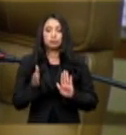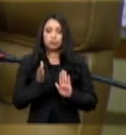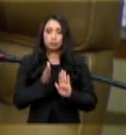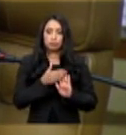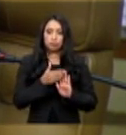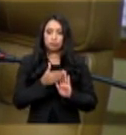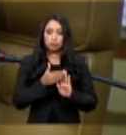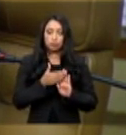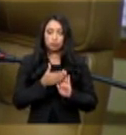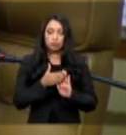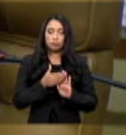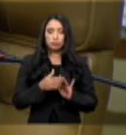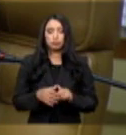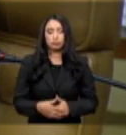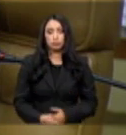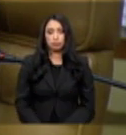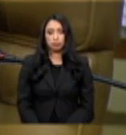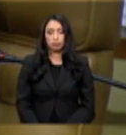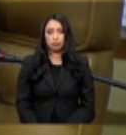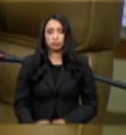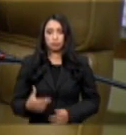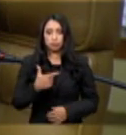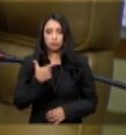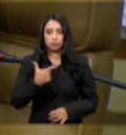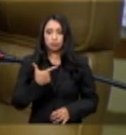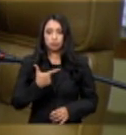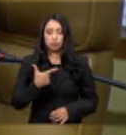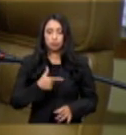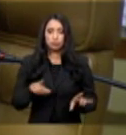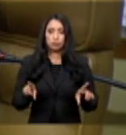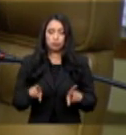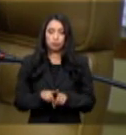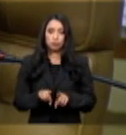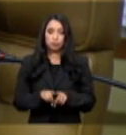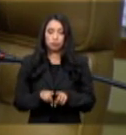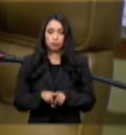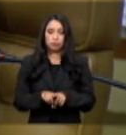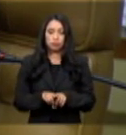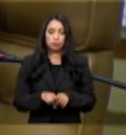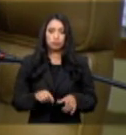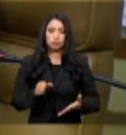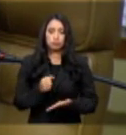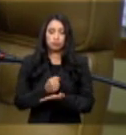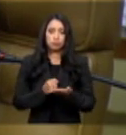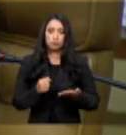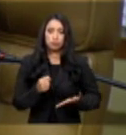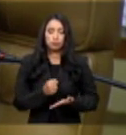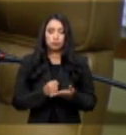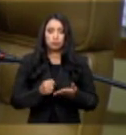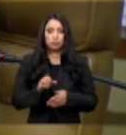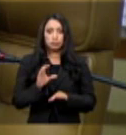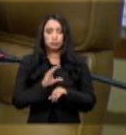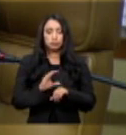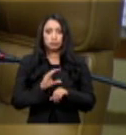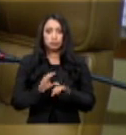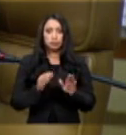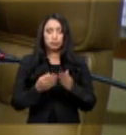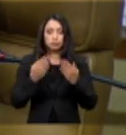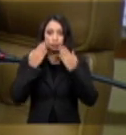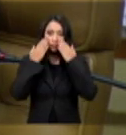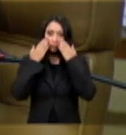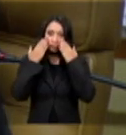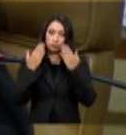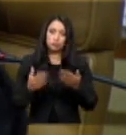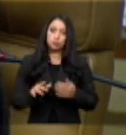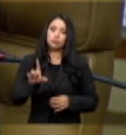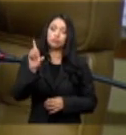o qual faço referência. O segundo, eu gostaria também de assinalar inicialmente, como fundamento constitucional da compreensão que eu vou apresentar, que